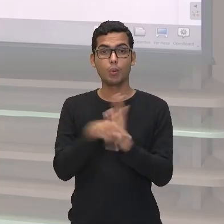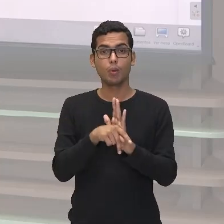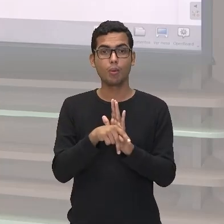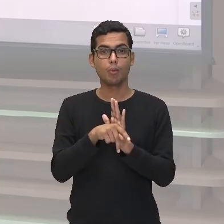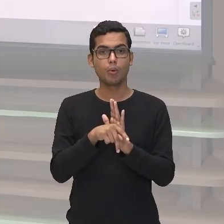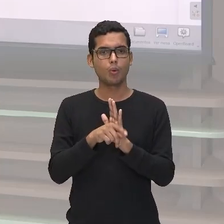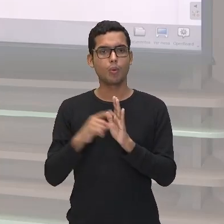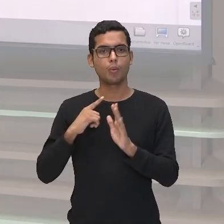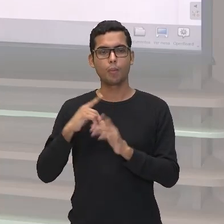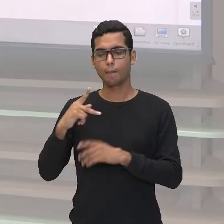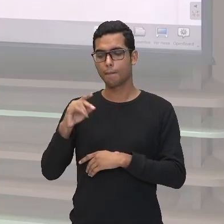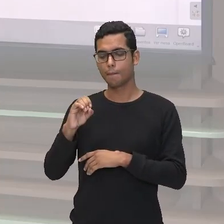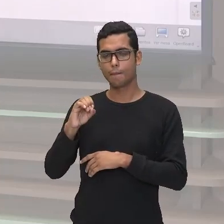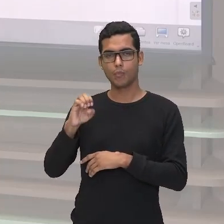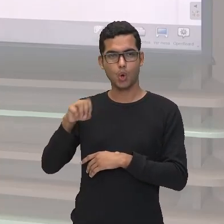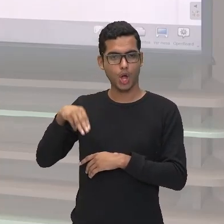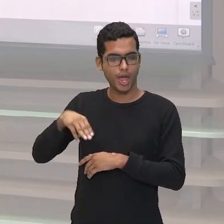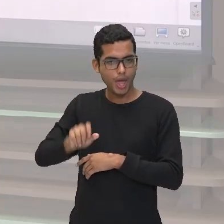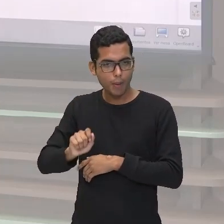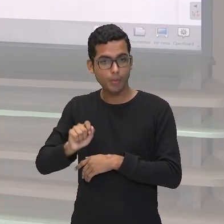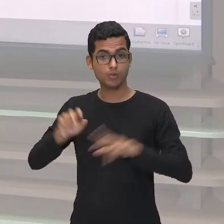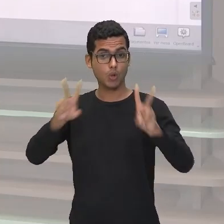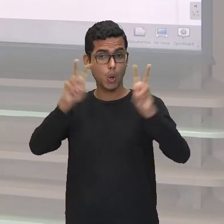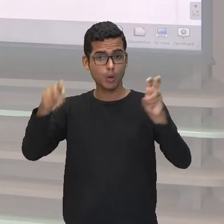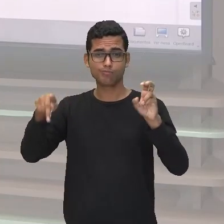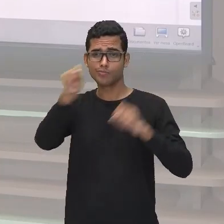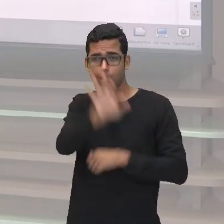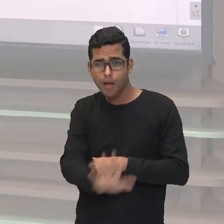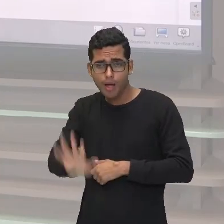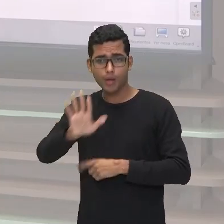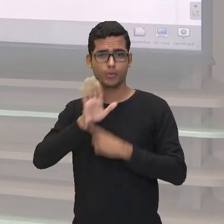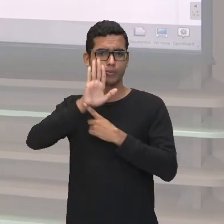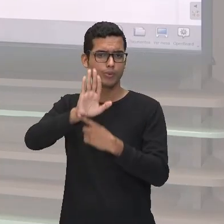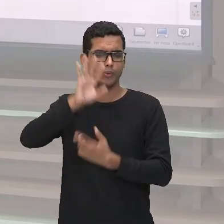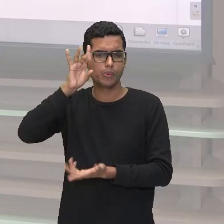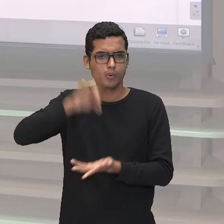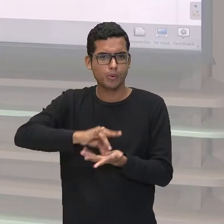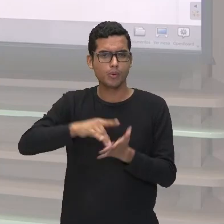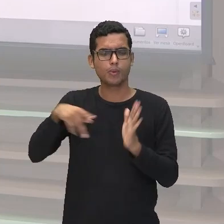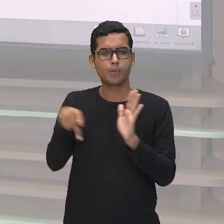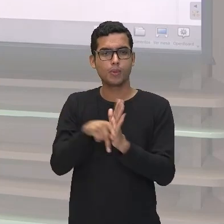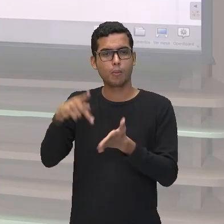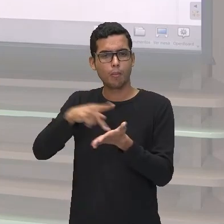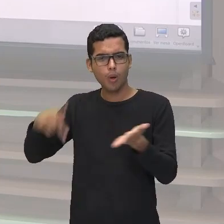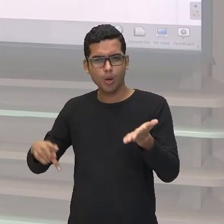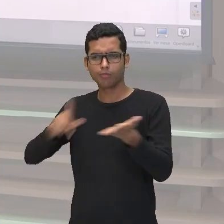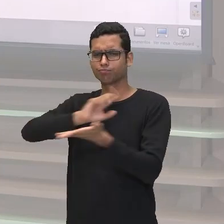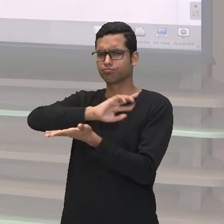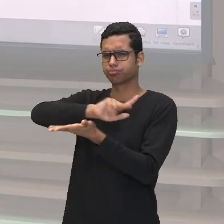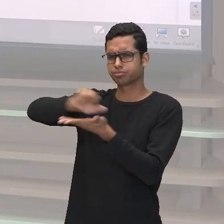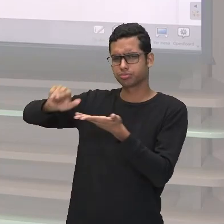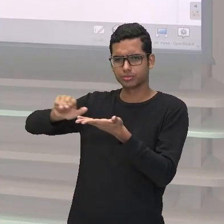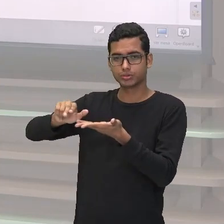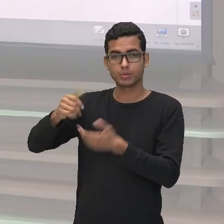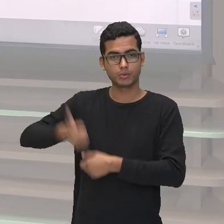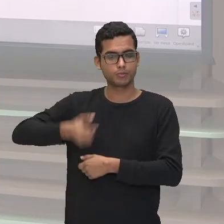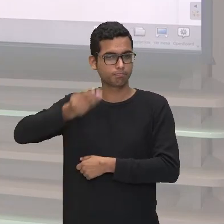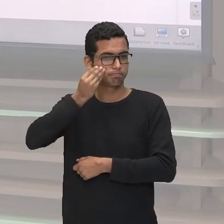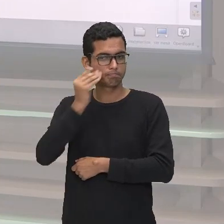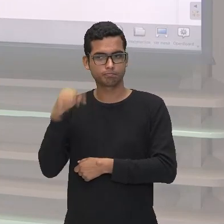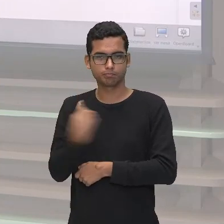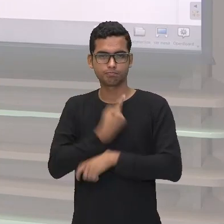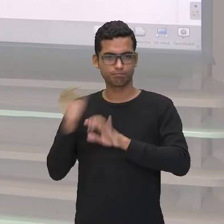poemas. A temática geral aí são os poemas, é isso. A primeira observação que nós temos que